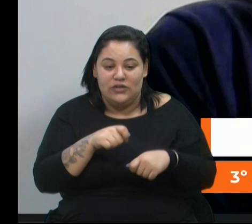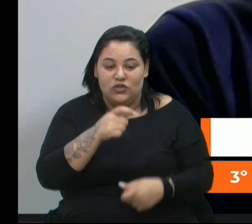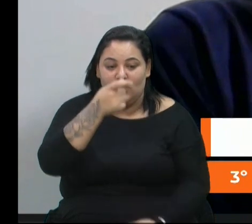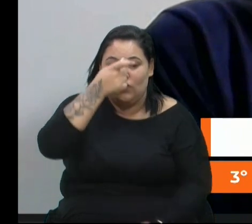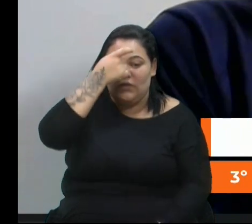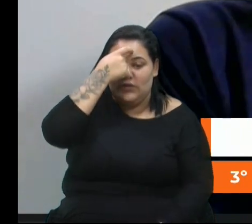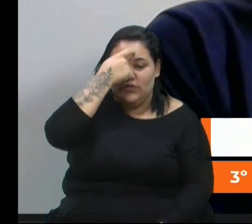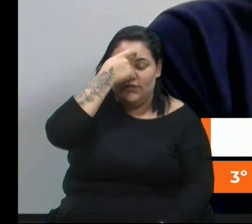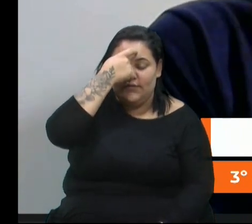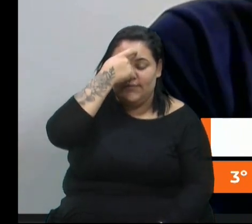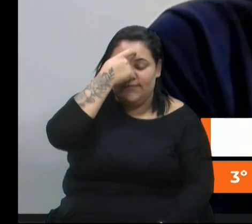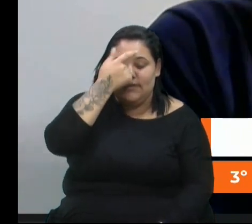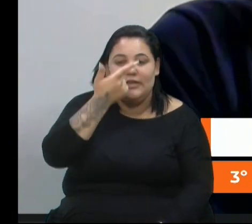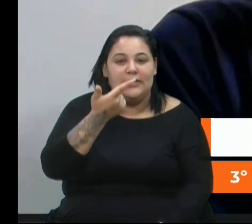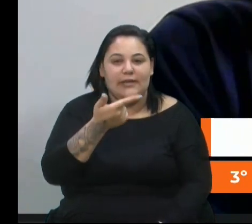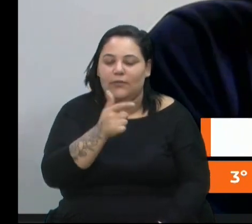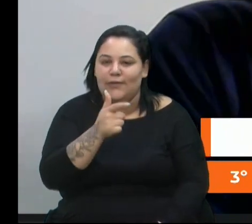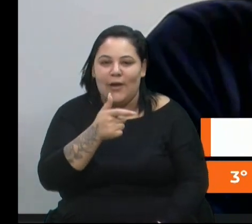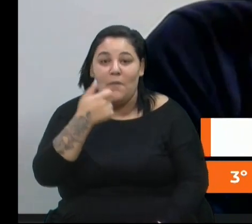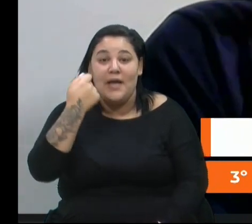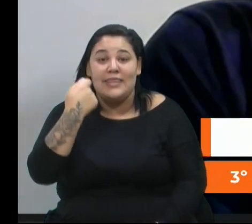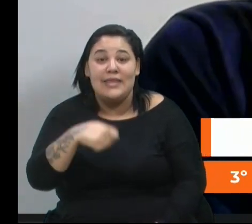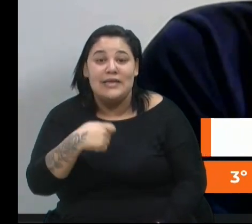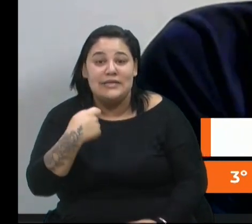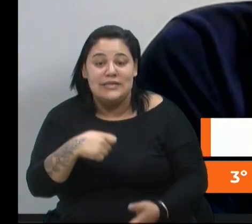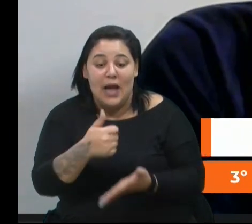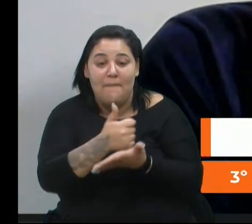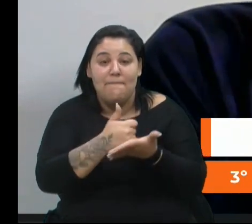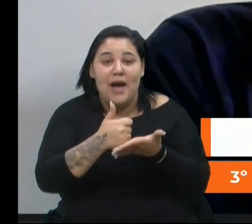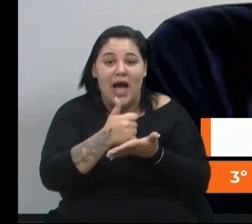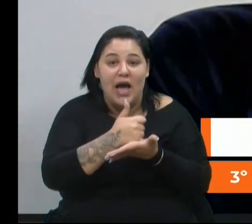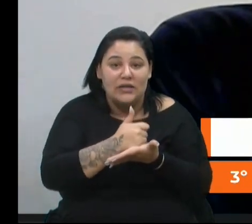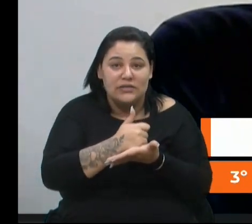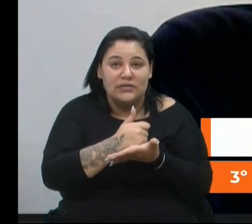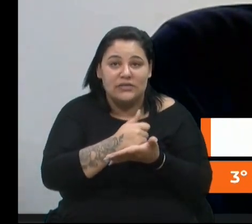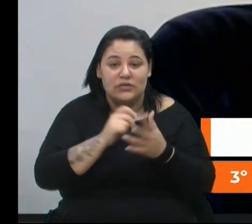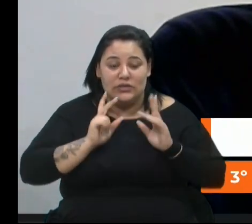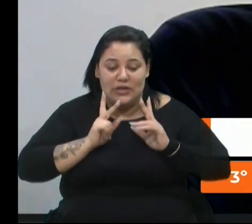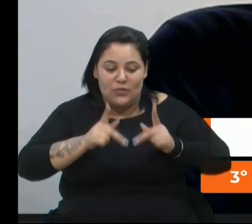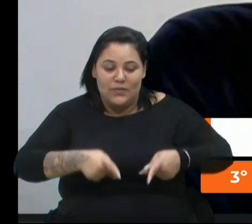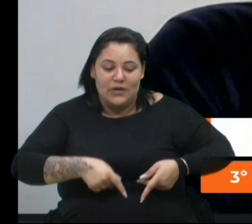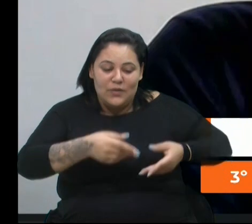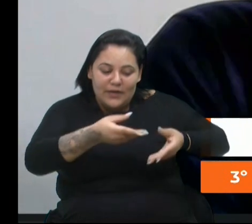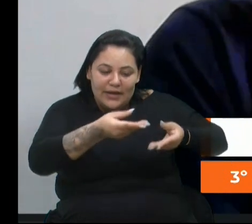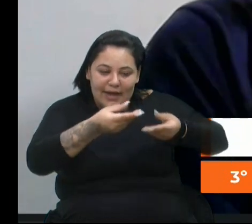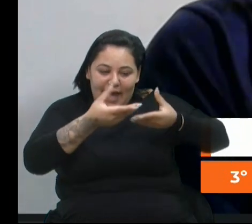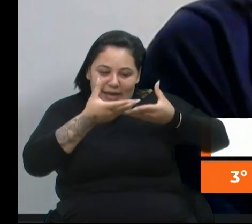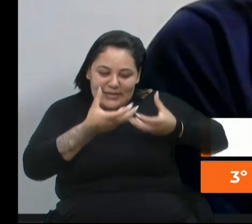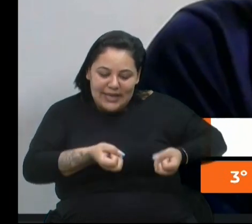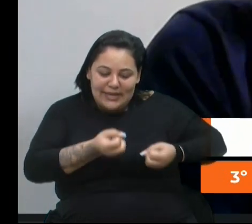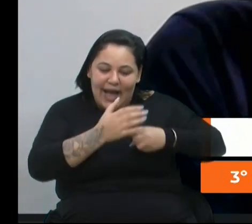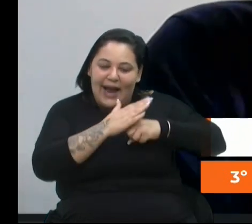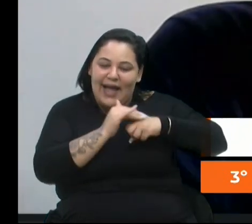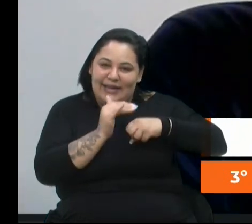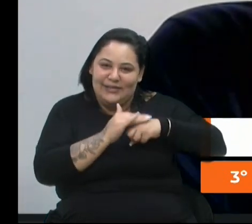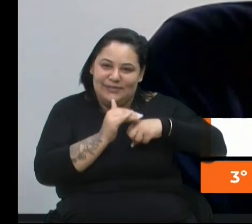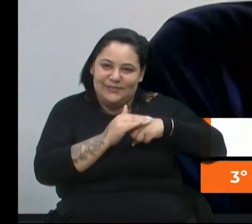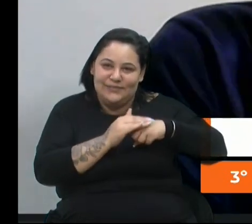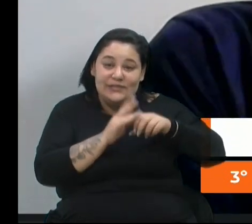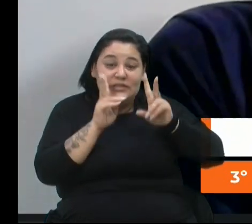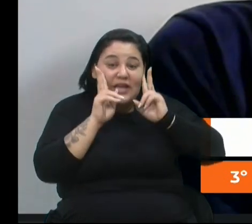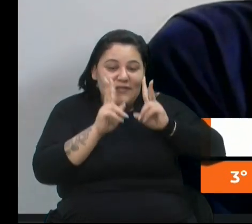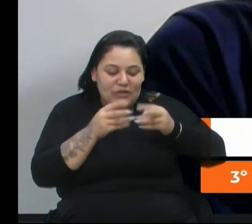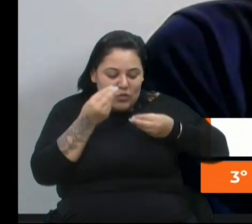cognitiva, mas não tenho uma necessidade básica do ser humano, que é receber afeto, que é ser visto